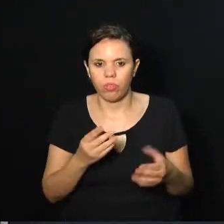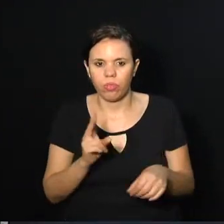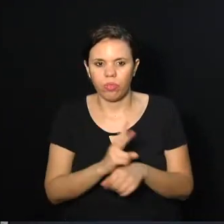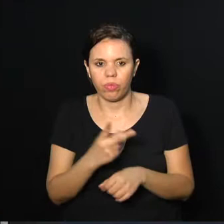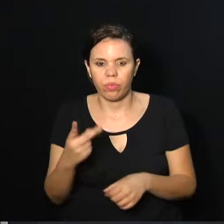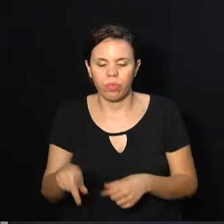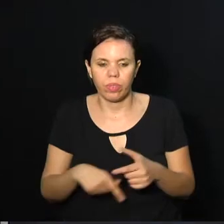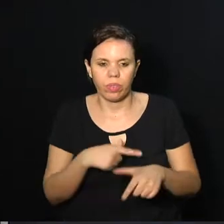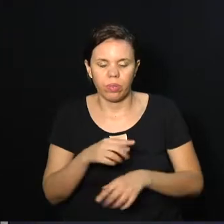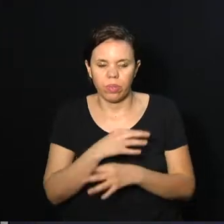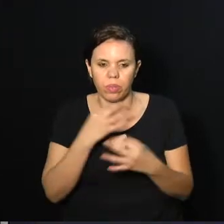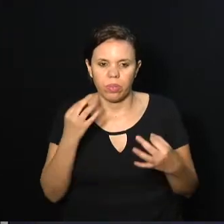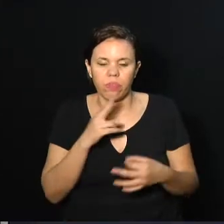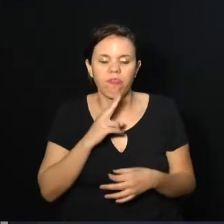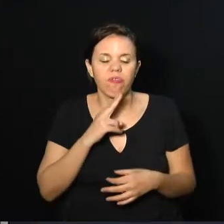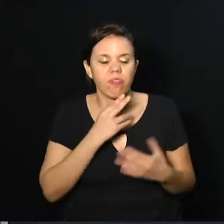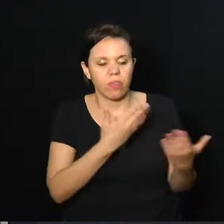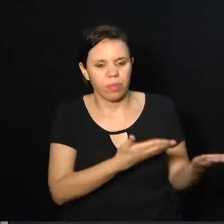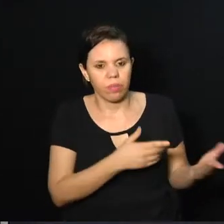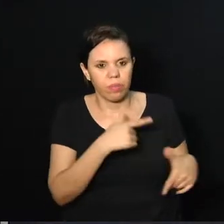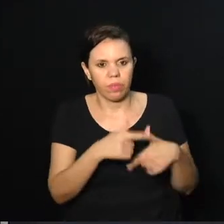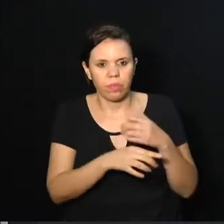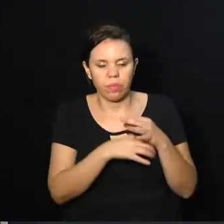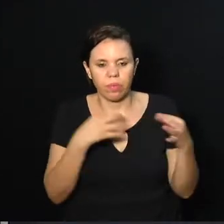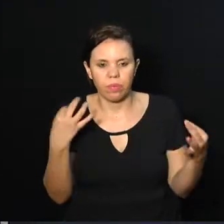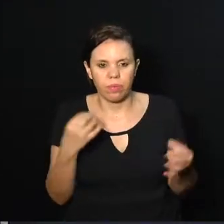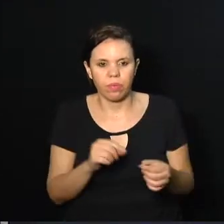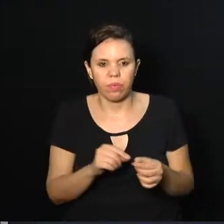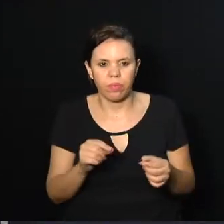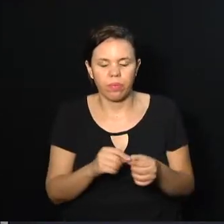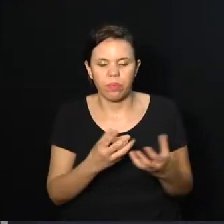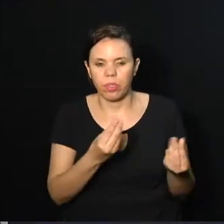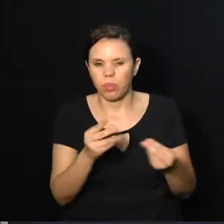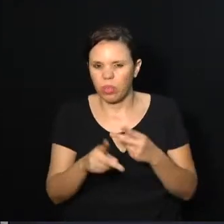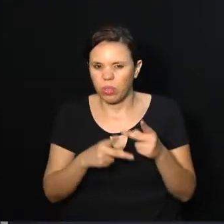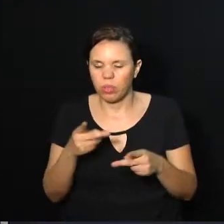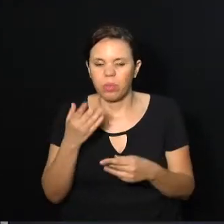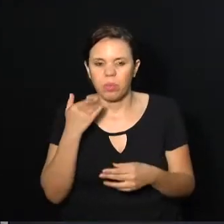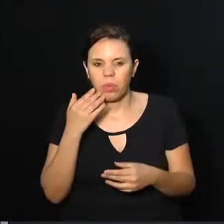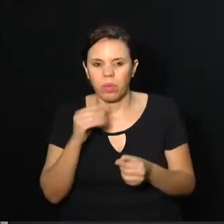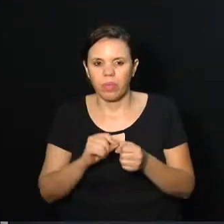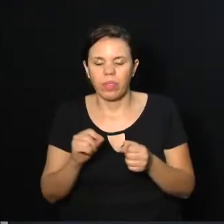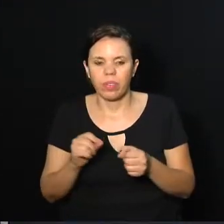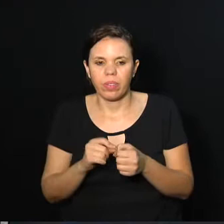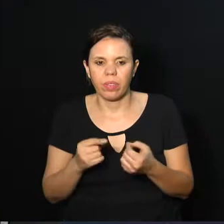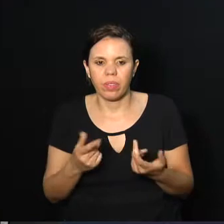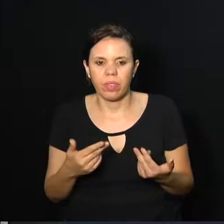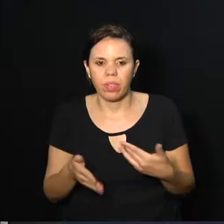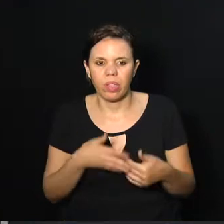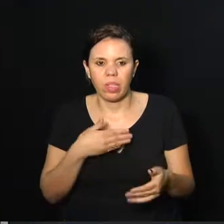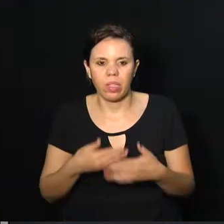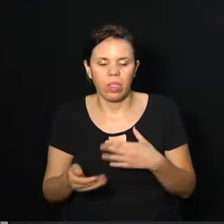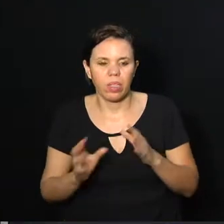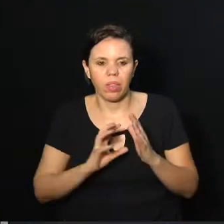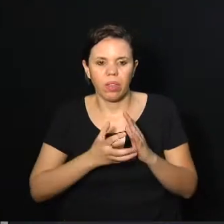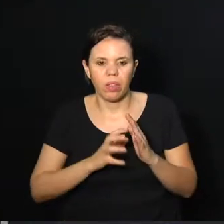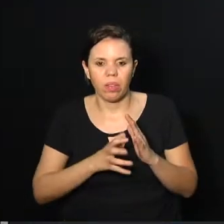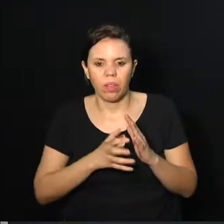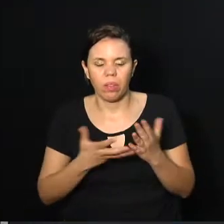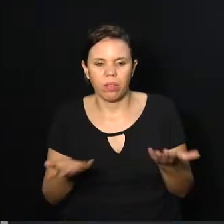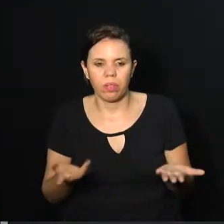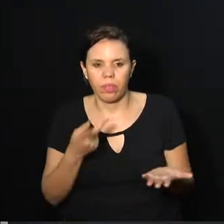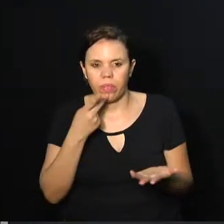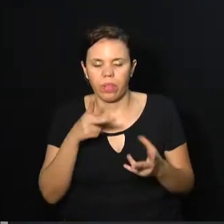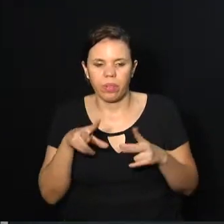faz um trabalho também. Obrigado pelo menino. Né? Tem muita gente aí boa, pessoas boas, independente de ideologia partidária, não vou entrar aqui no mérito,